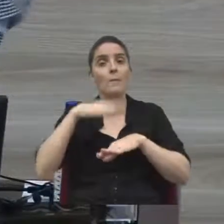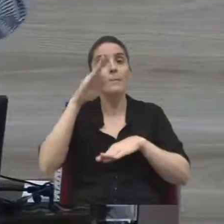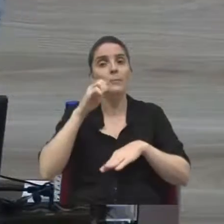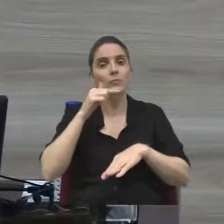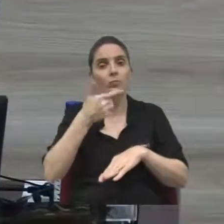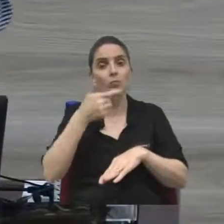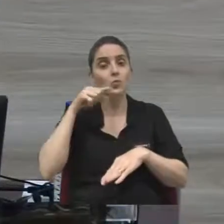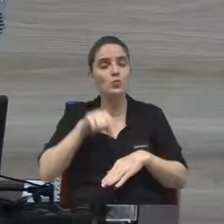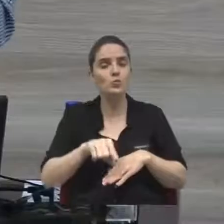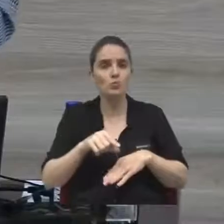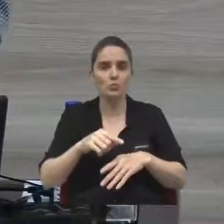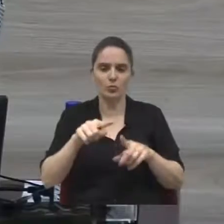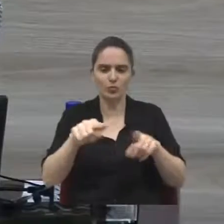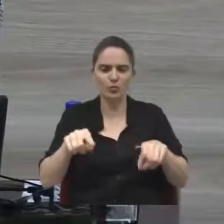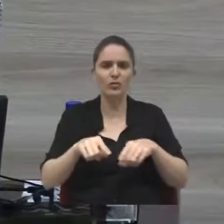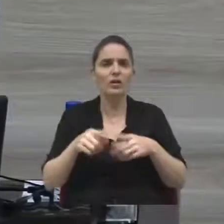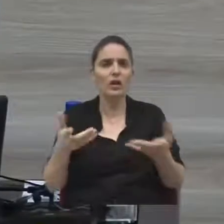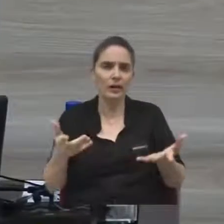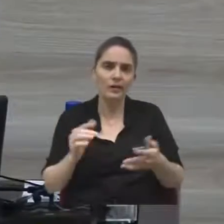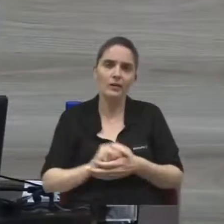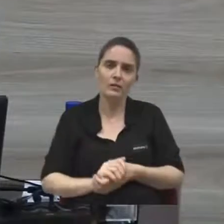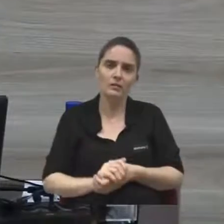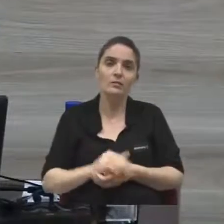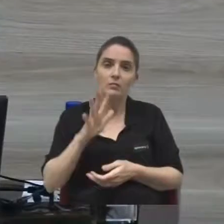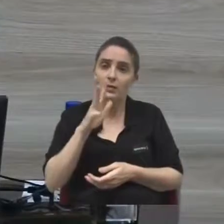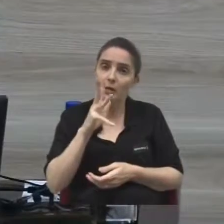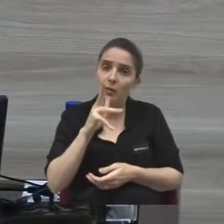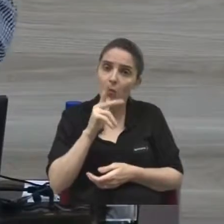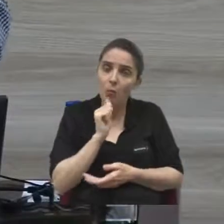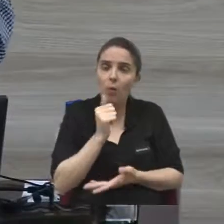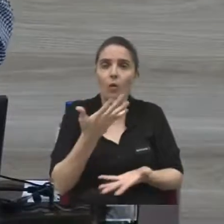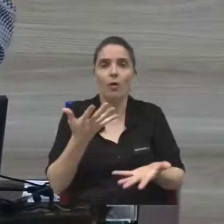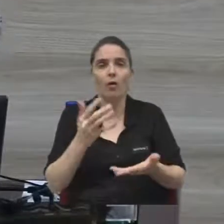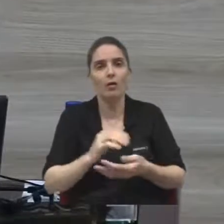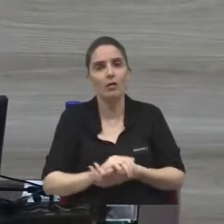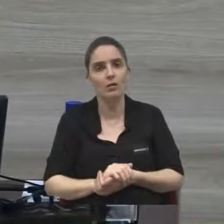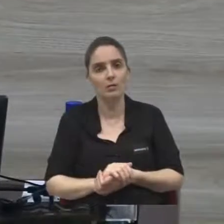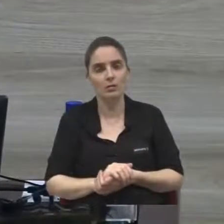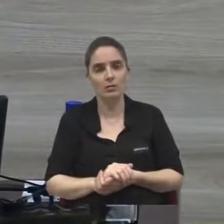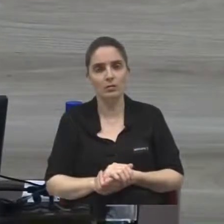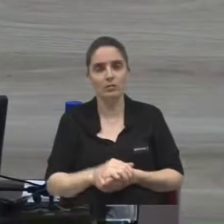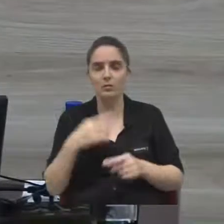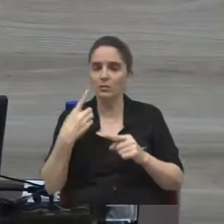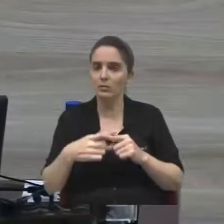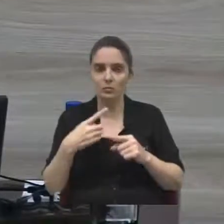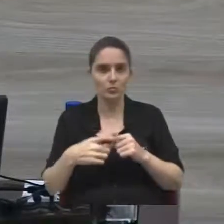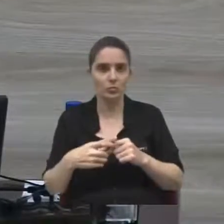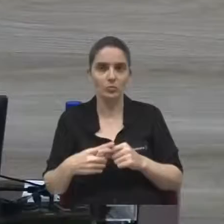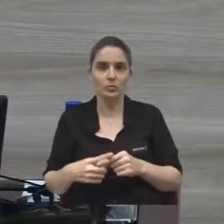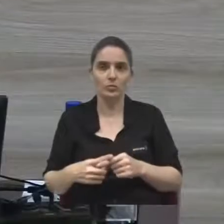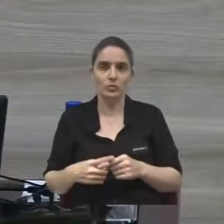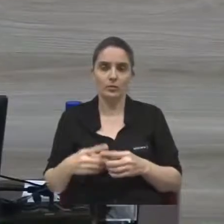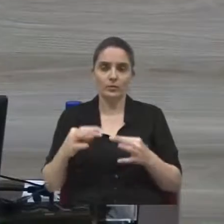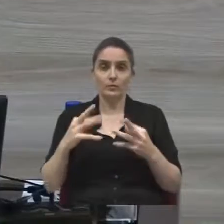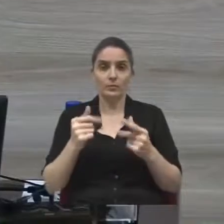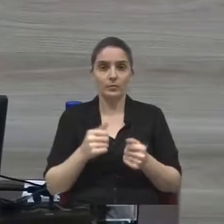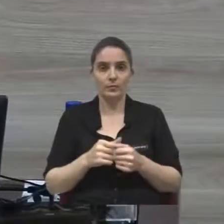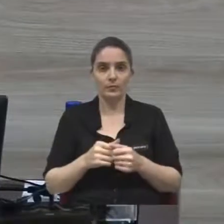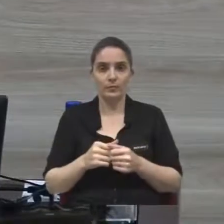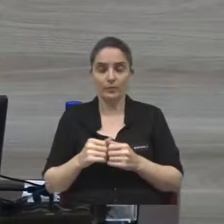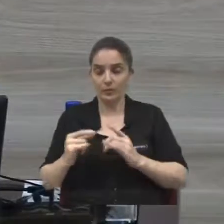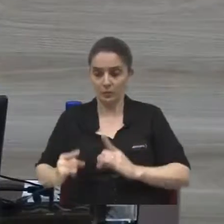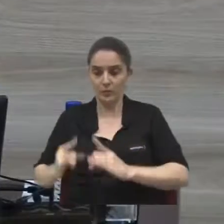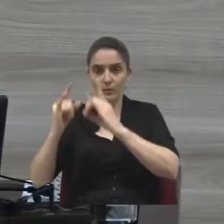população. É claro que demora um pouco de tempo em razão de toda essa situação. O Rubi também, que foi entregue pelo